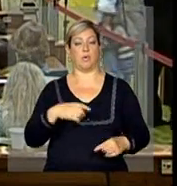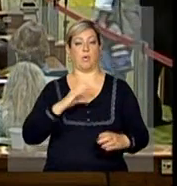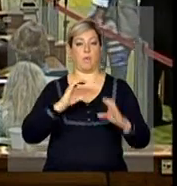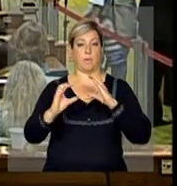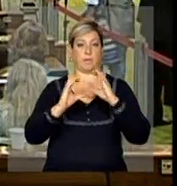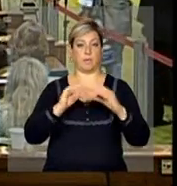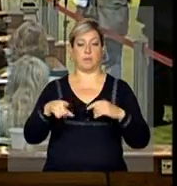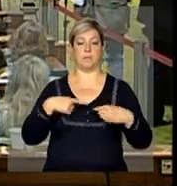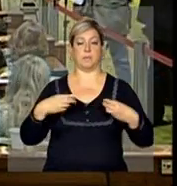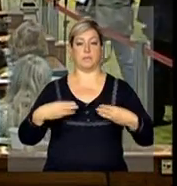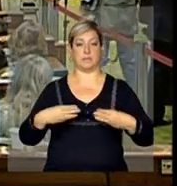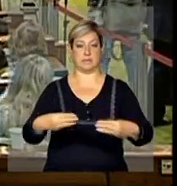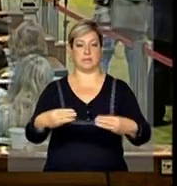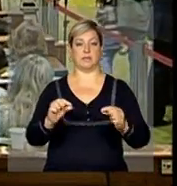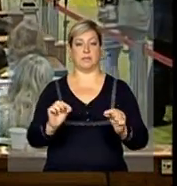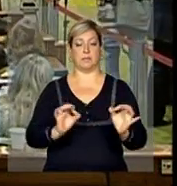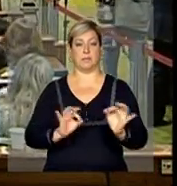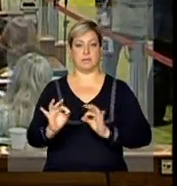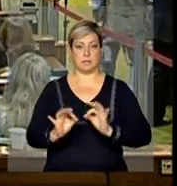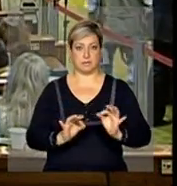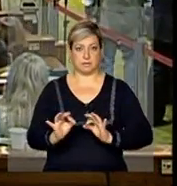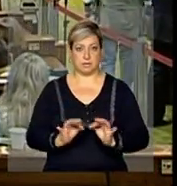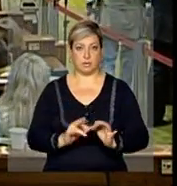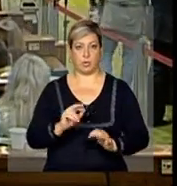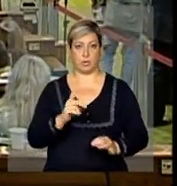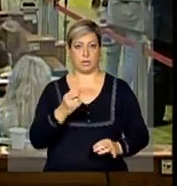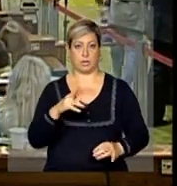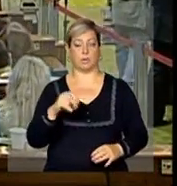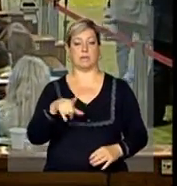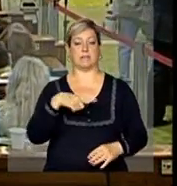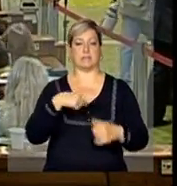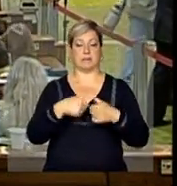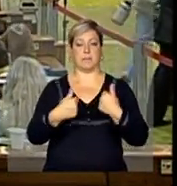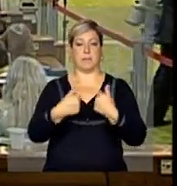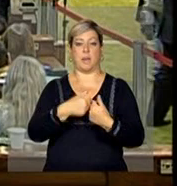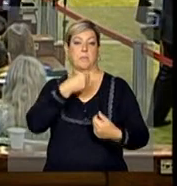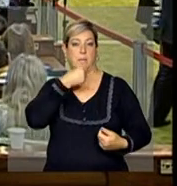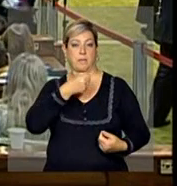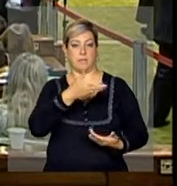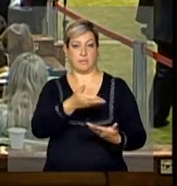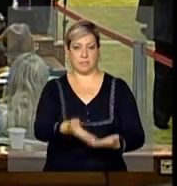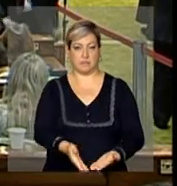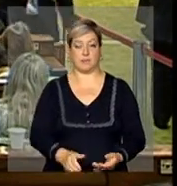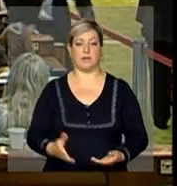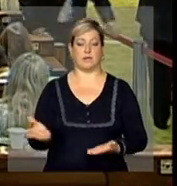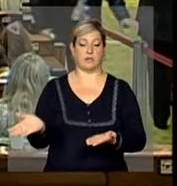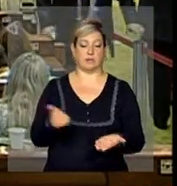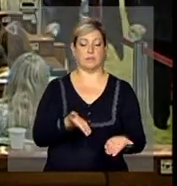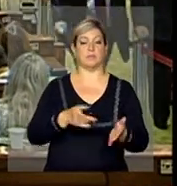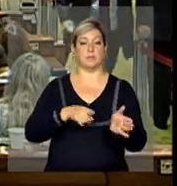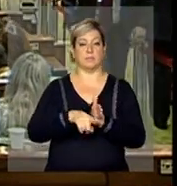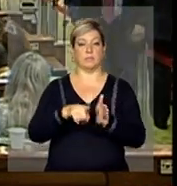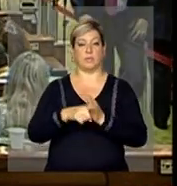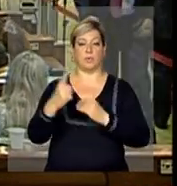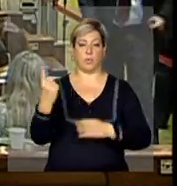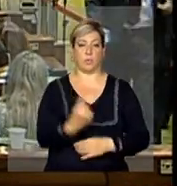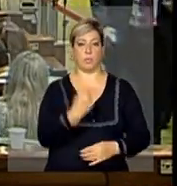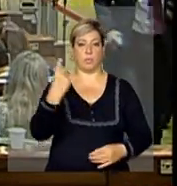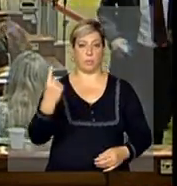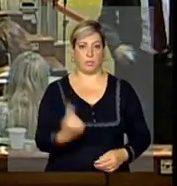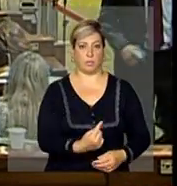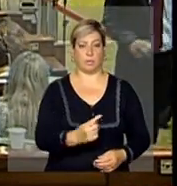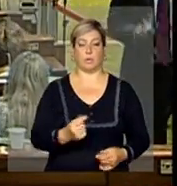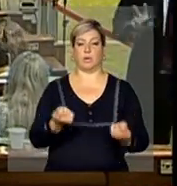Comunicação do Ministério do Planejamento, Rodrigo Rosendo, que se encontra próximo ao microfone. Ele chamará os jornalistas para as perguntas um a um, não